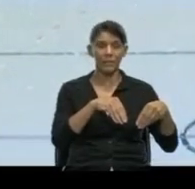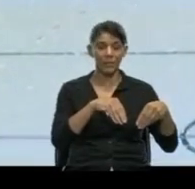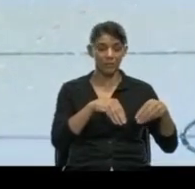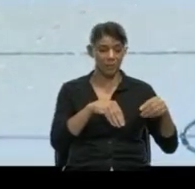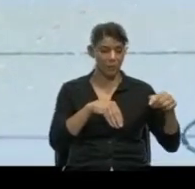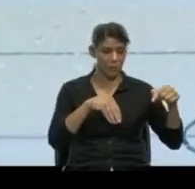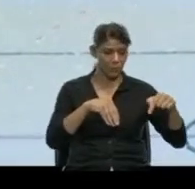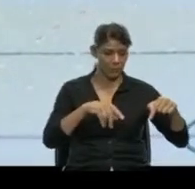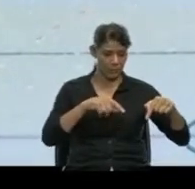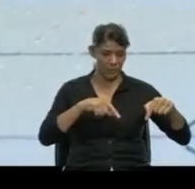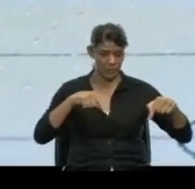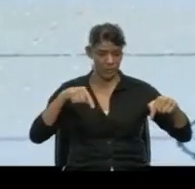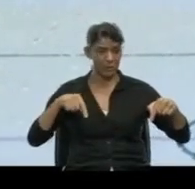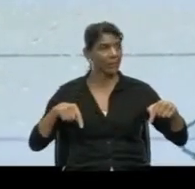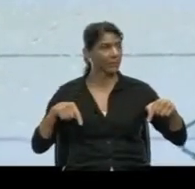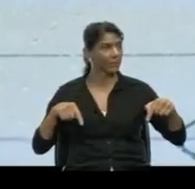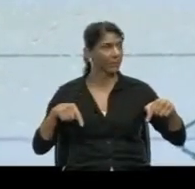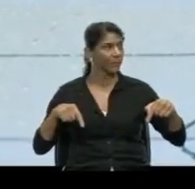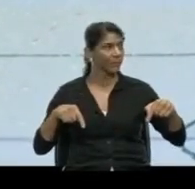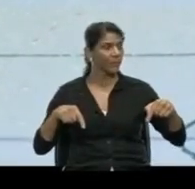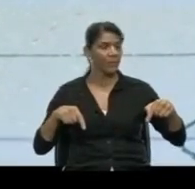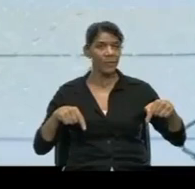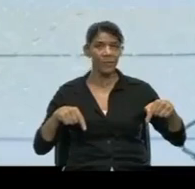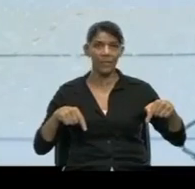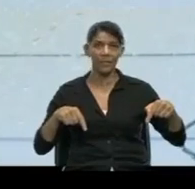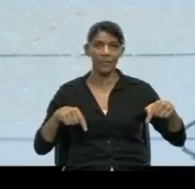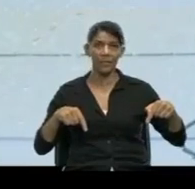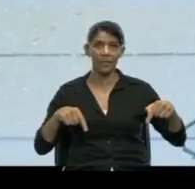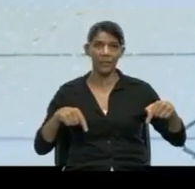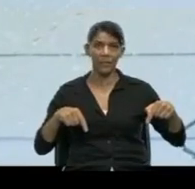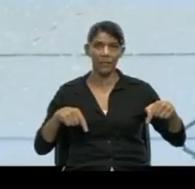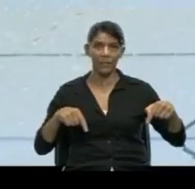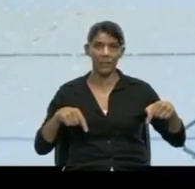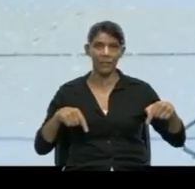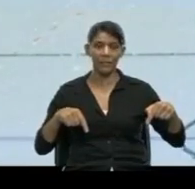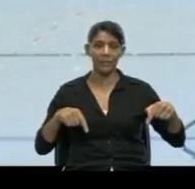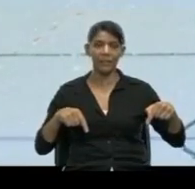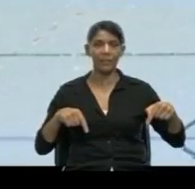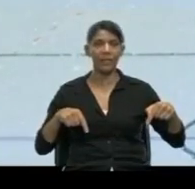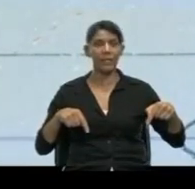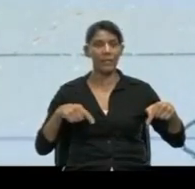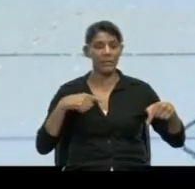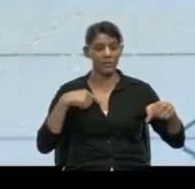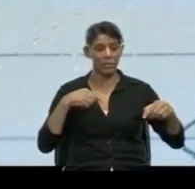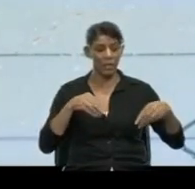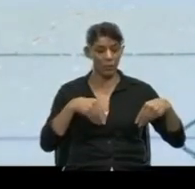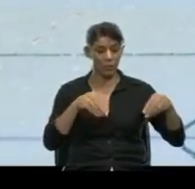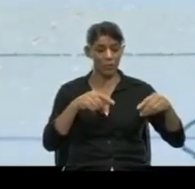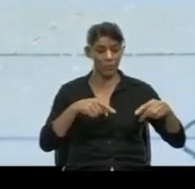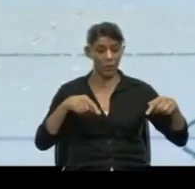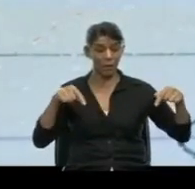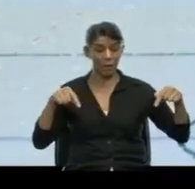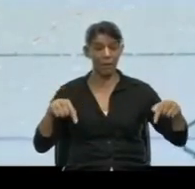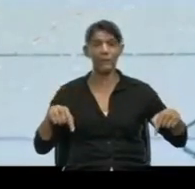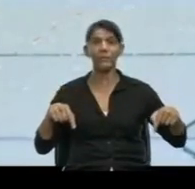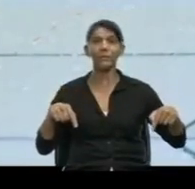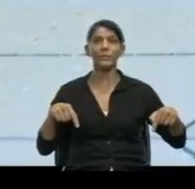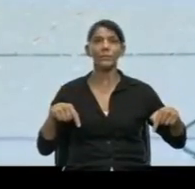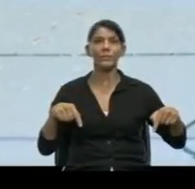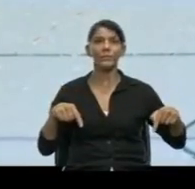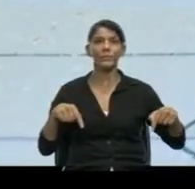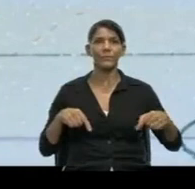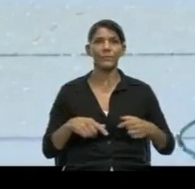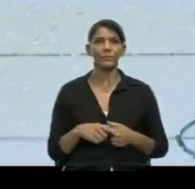cantos, ó. Não vou ficar mexendo muito, porque senão as linhas começam a soltar. Mas a gente tinha os terrenos aqui no canto,